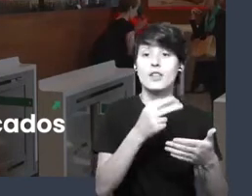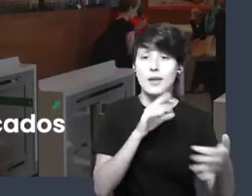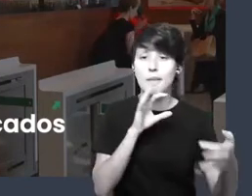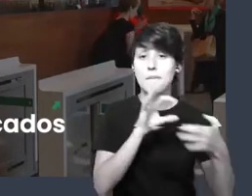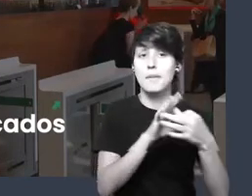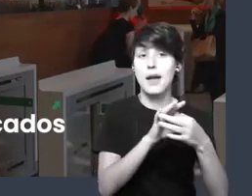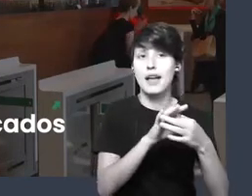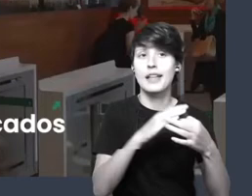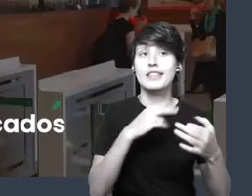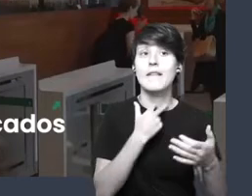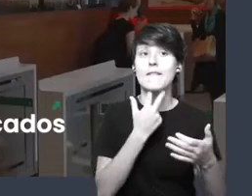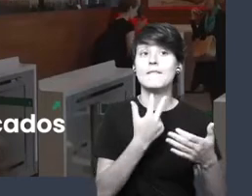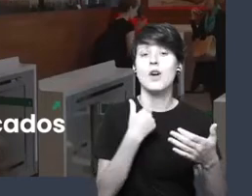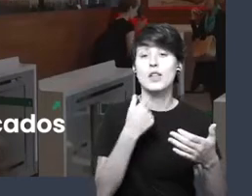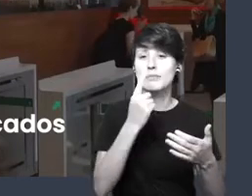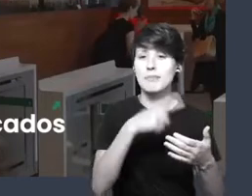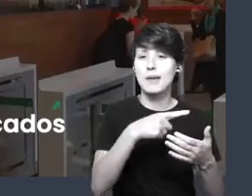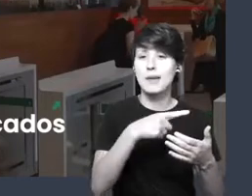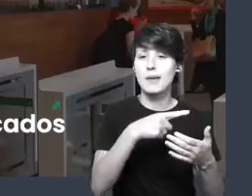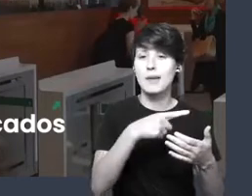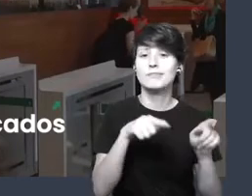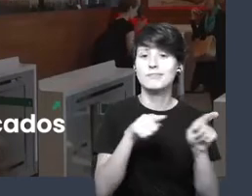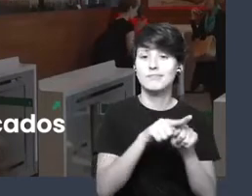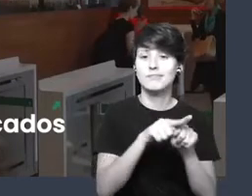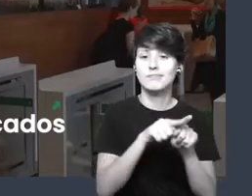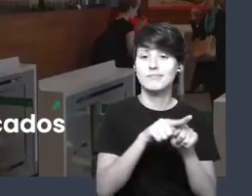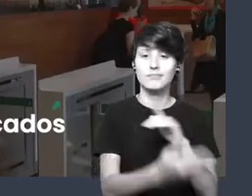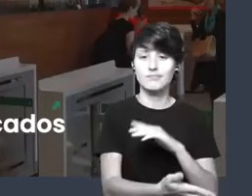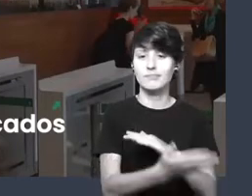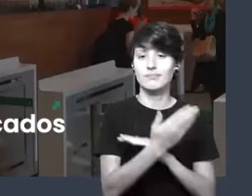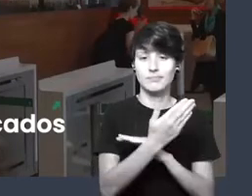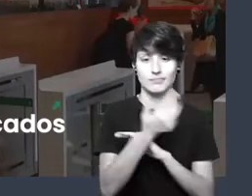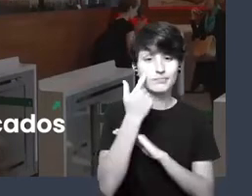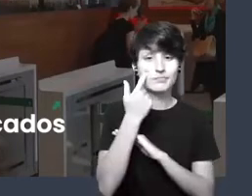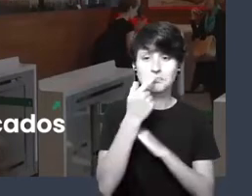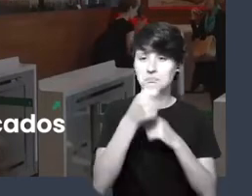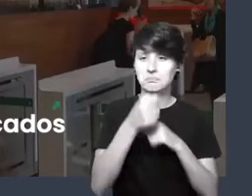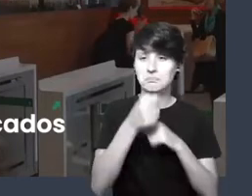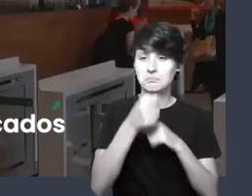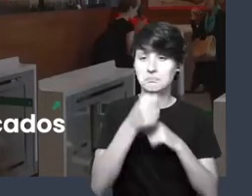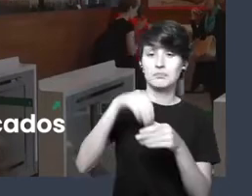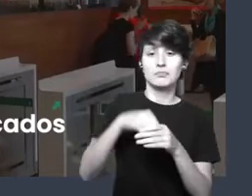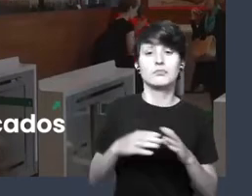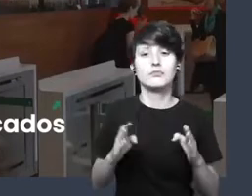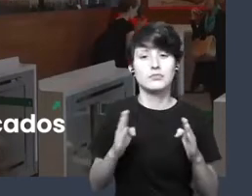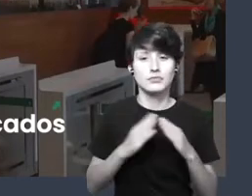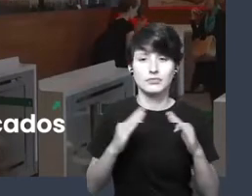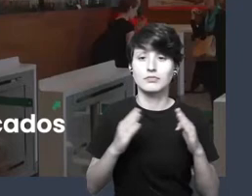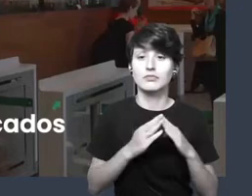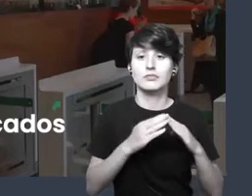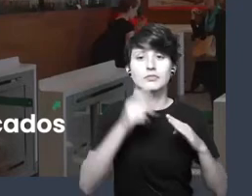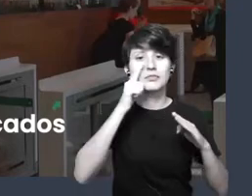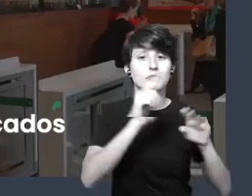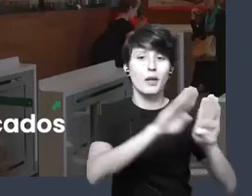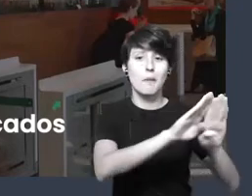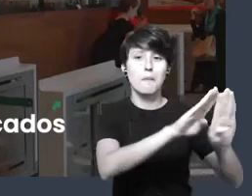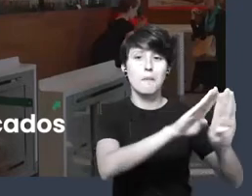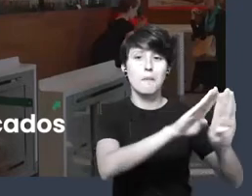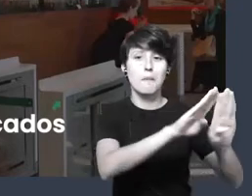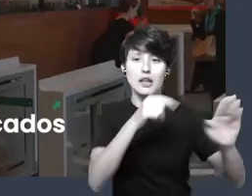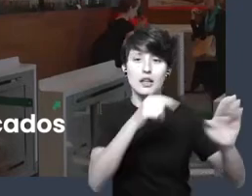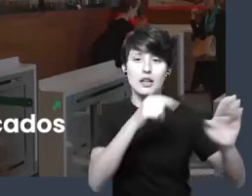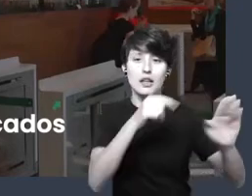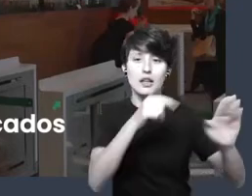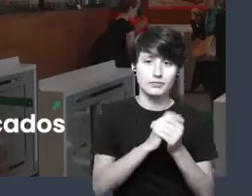também, você tem as campainhas com vídeo, que hoje em dia você não precisa mais estar em casa, por exemplo, para atender a campainha. Alguém